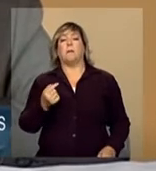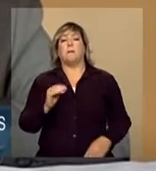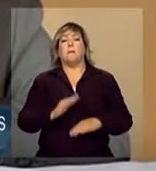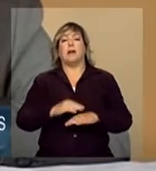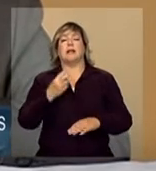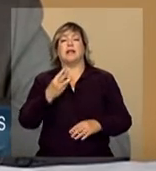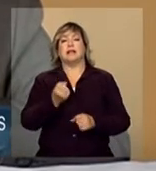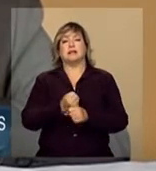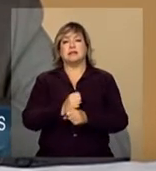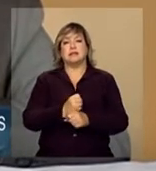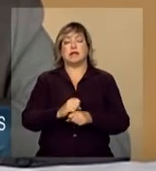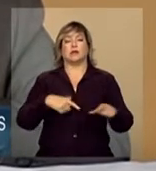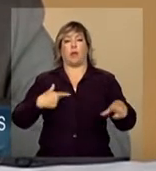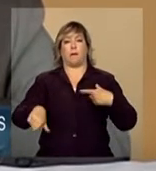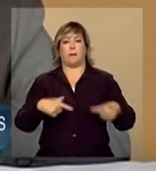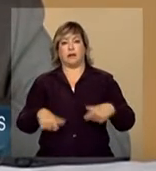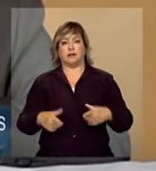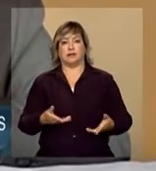de 3 anos de operação,